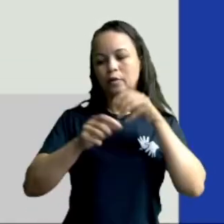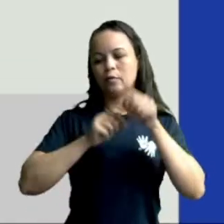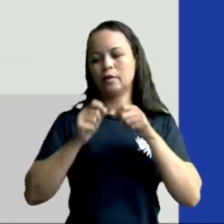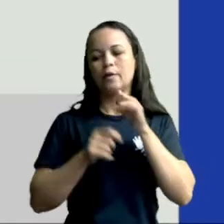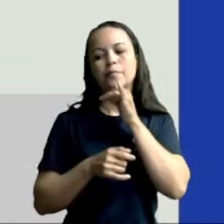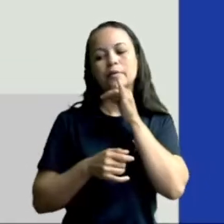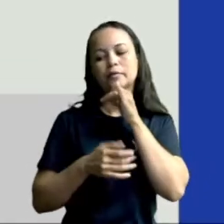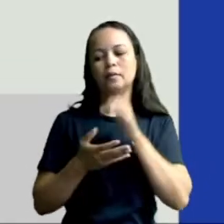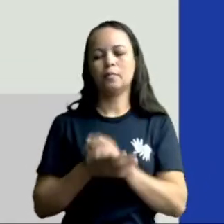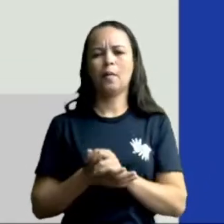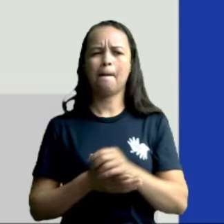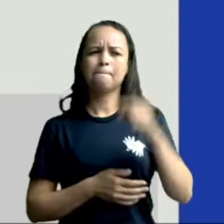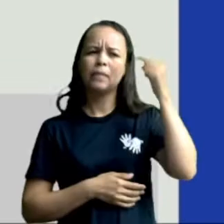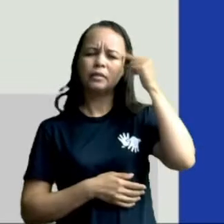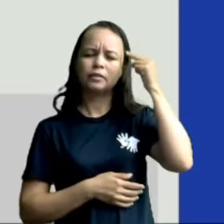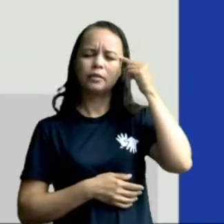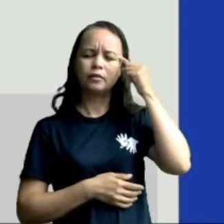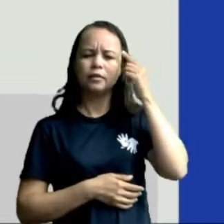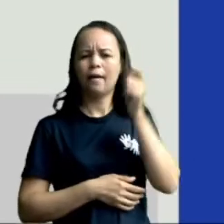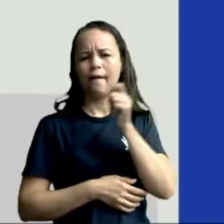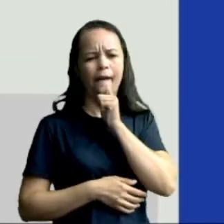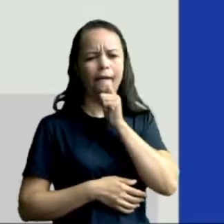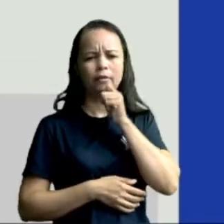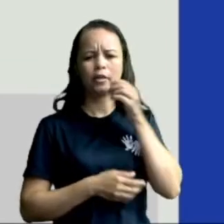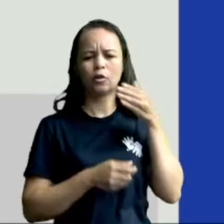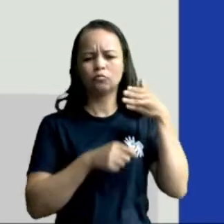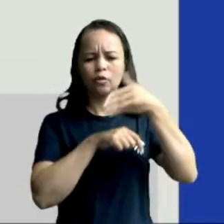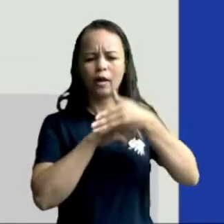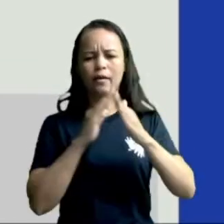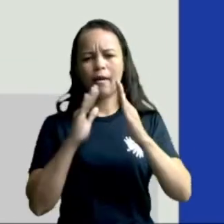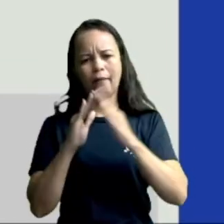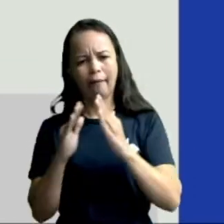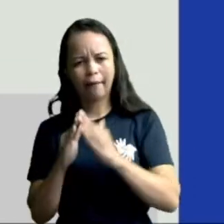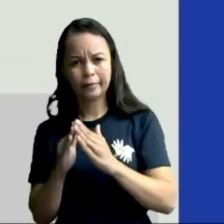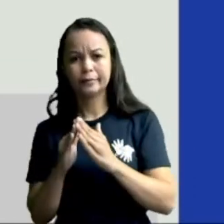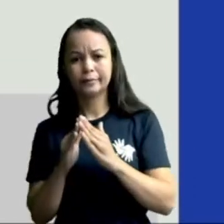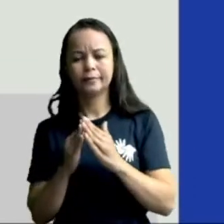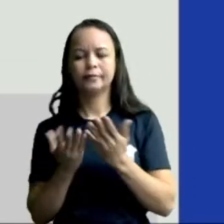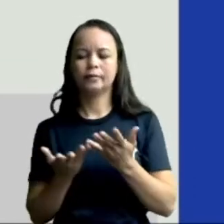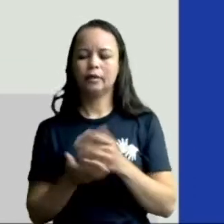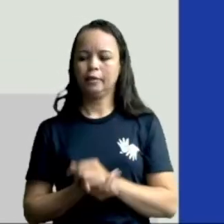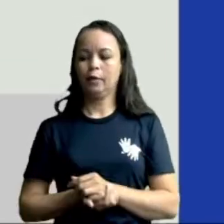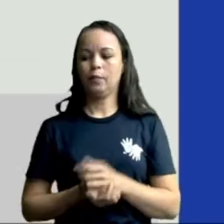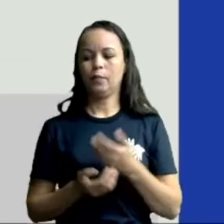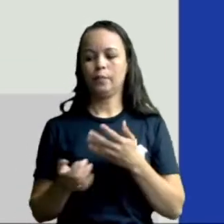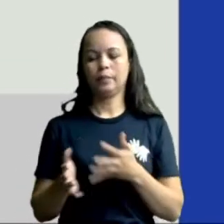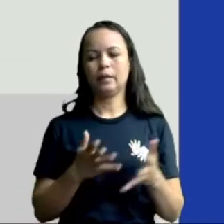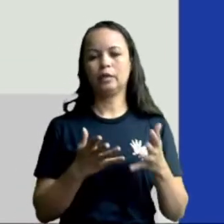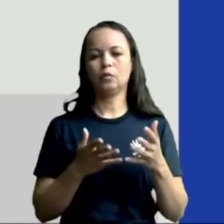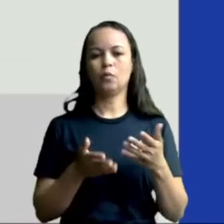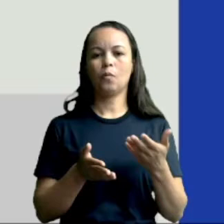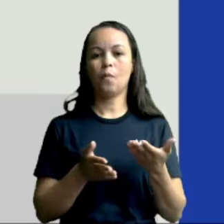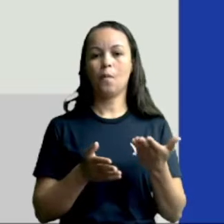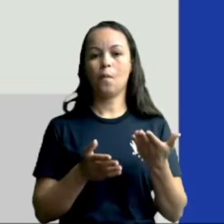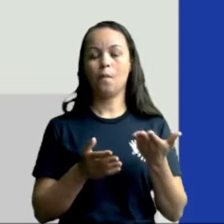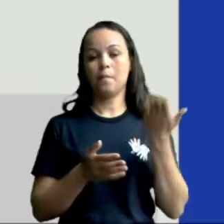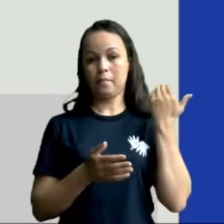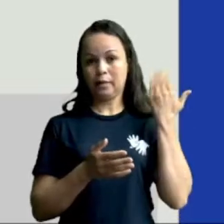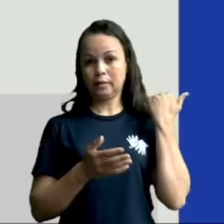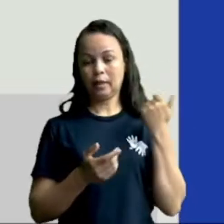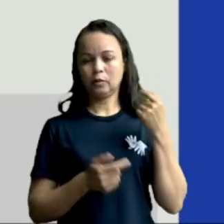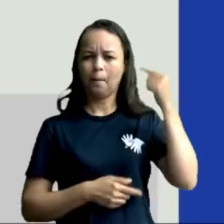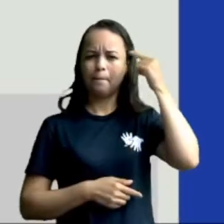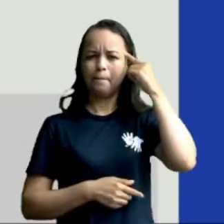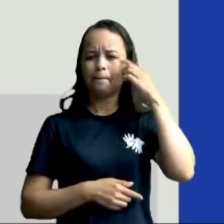estaria em casa. Então, ele não tinha certeza, né? E aí a gente fala no passado, ó,